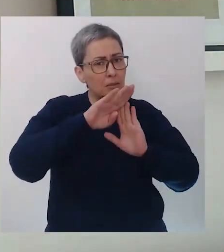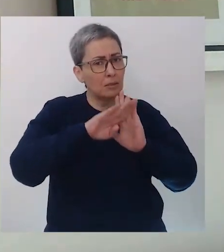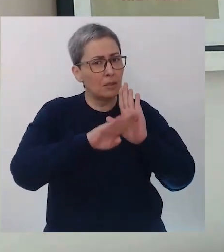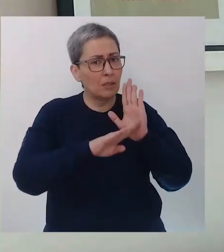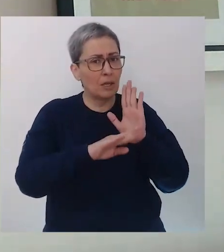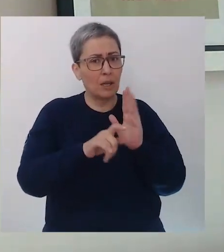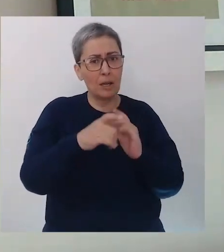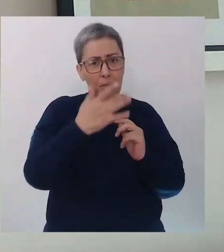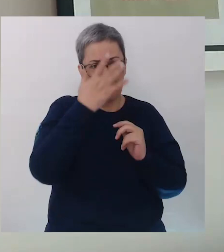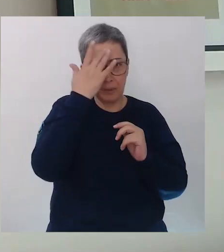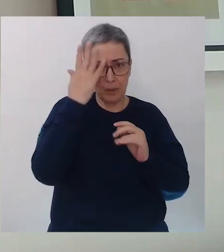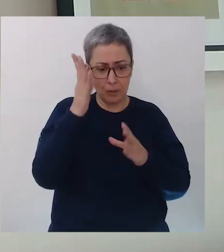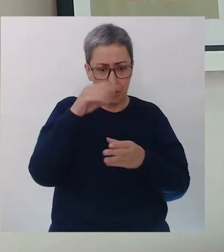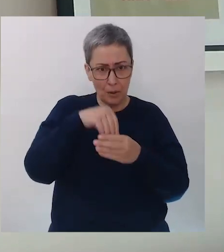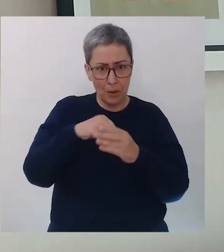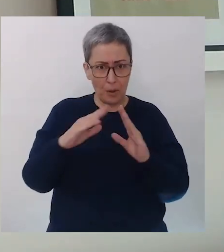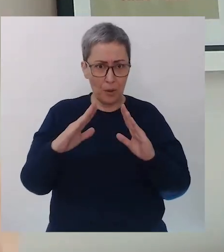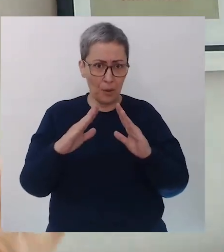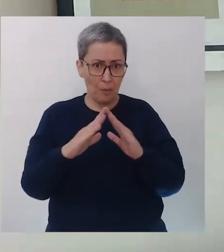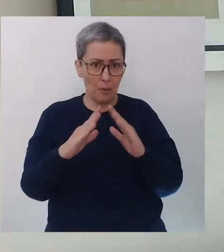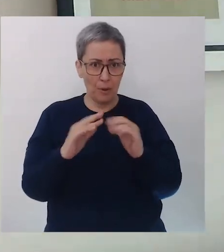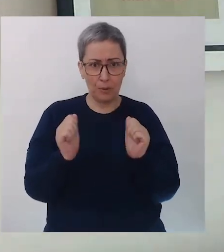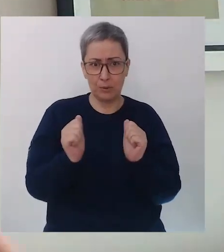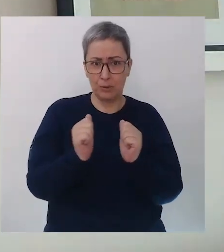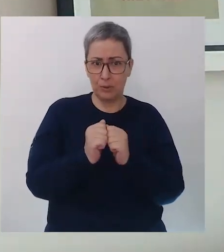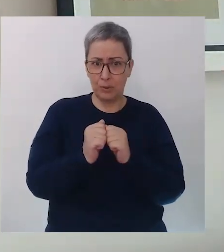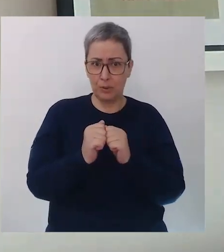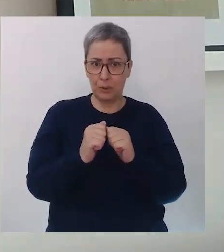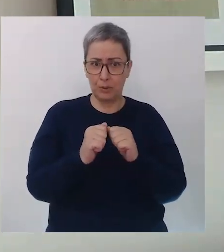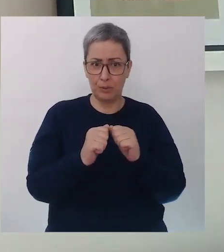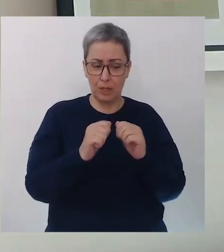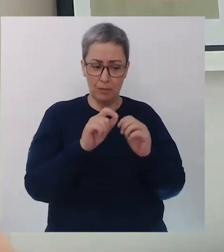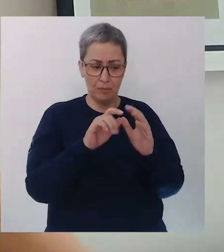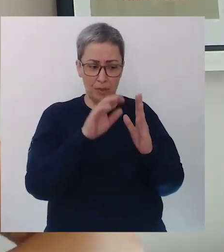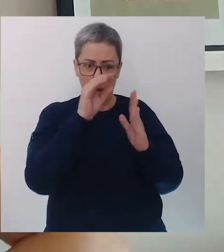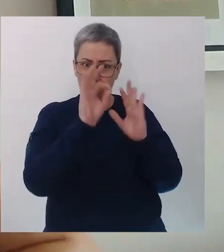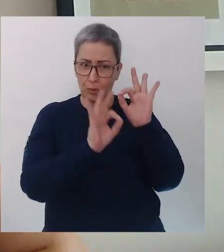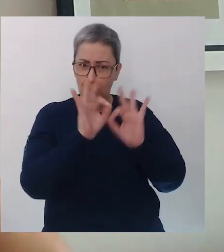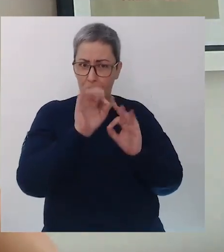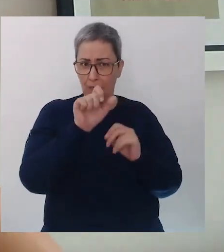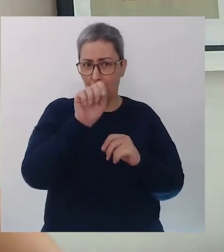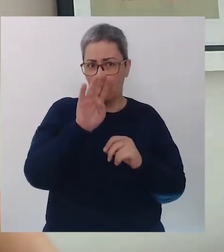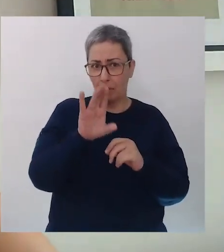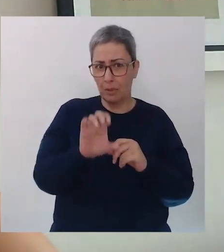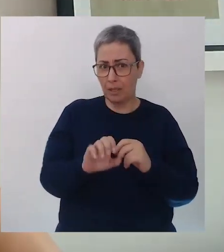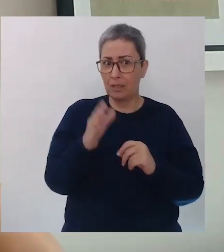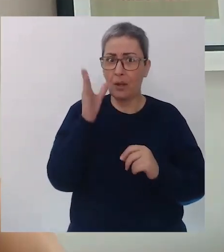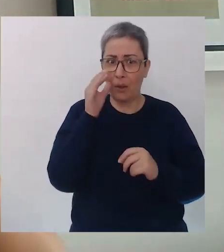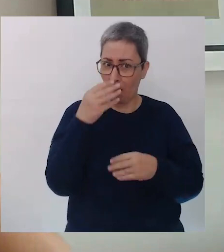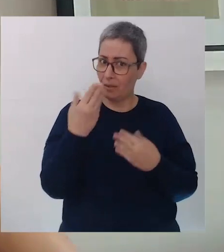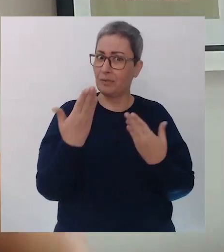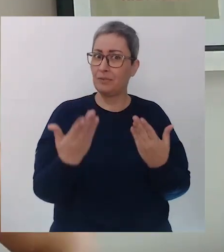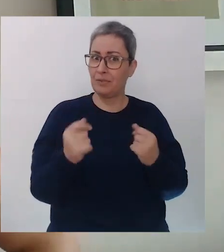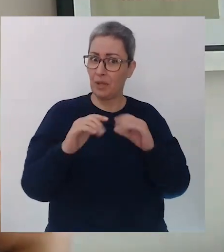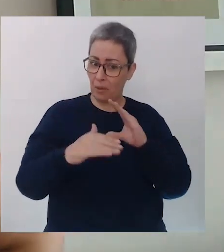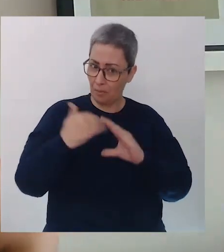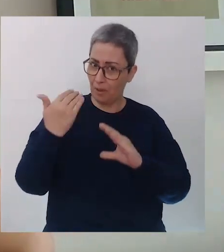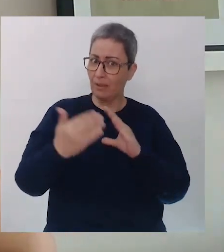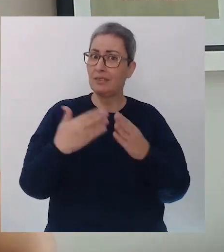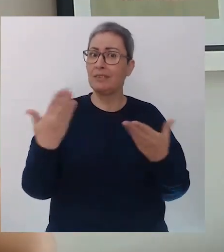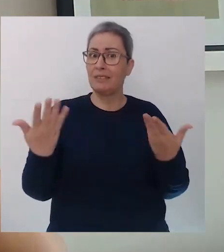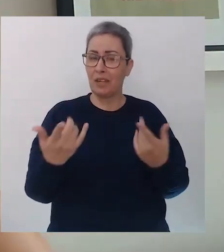contem, vocês fizeram a lista de pessoas que moram aí, convivem com vocês e colocaram em ordem alfabética?